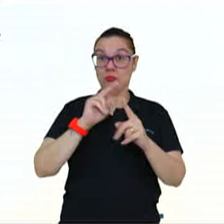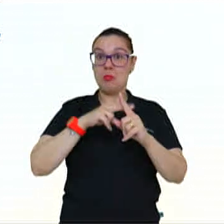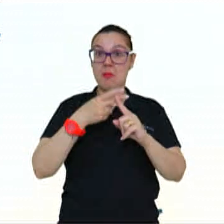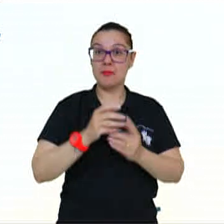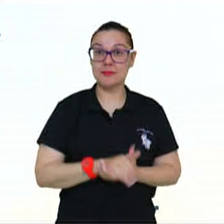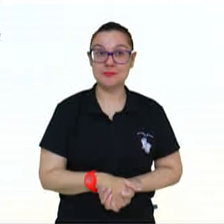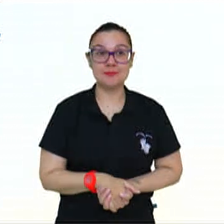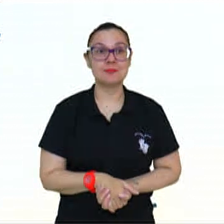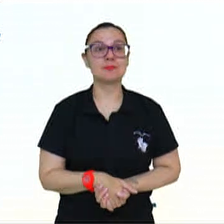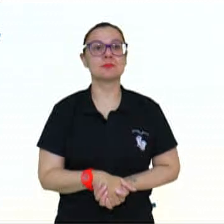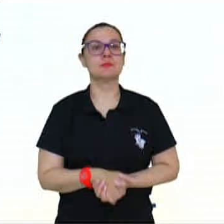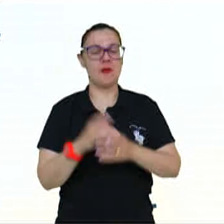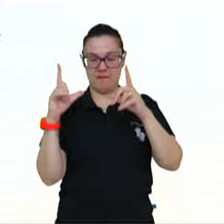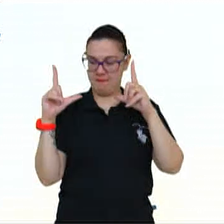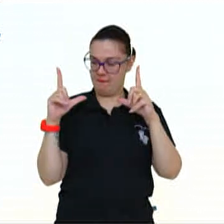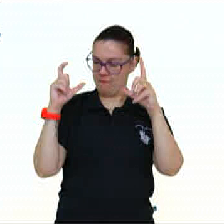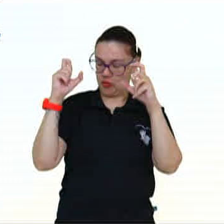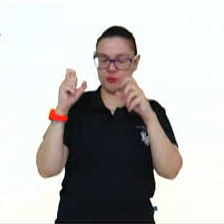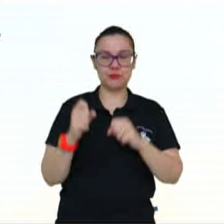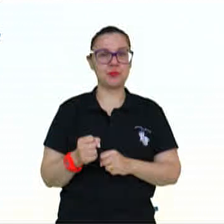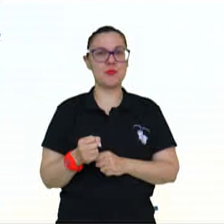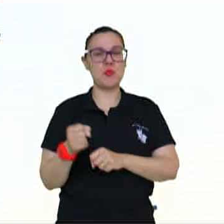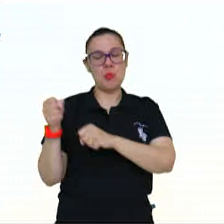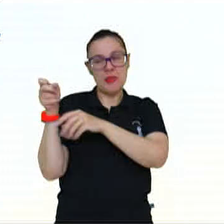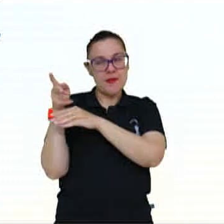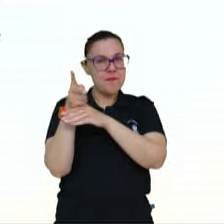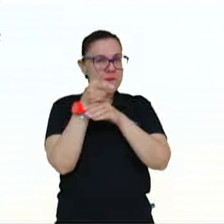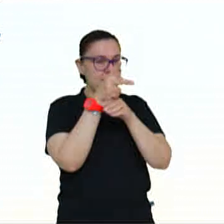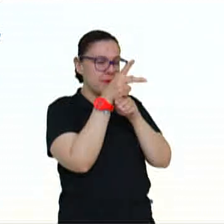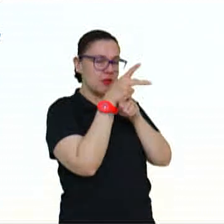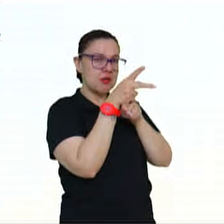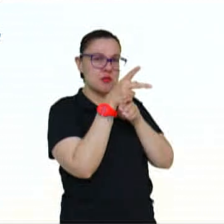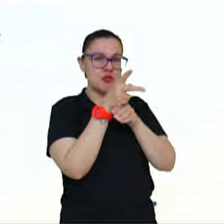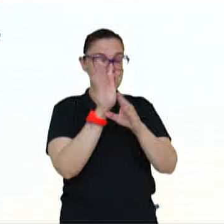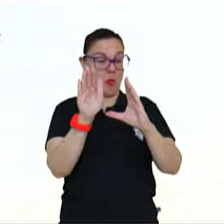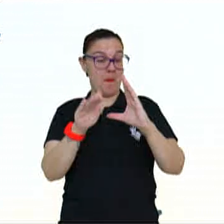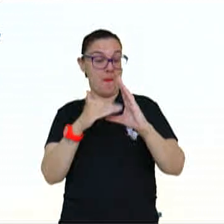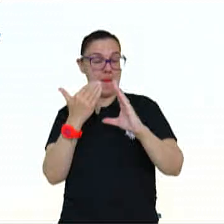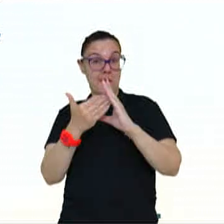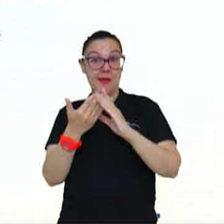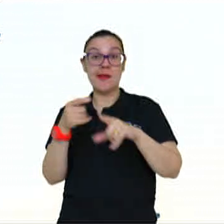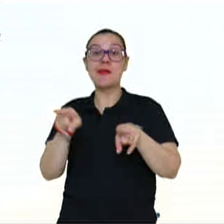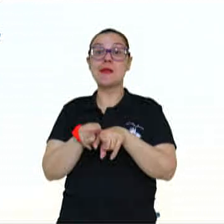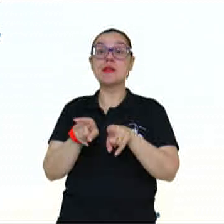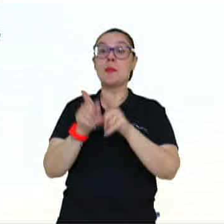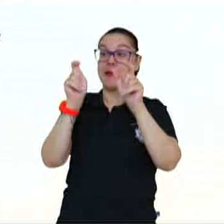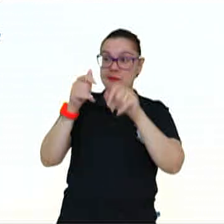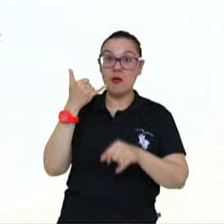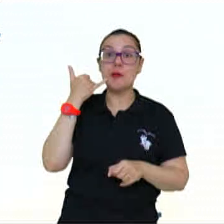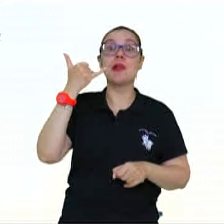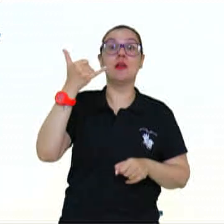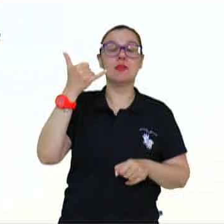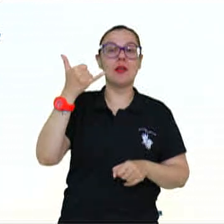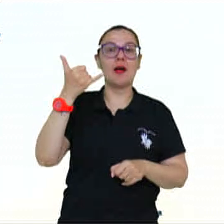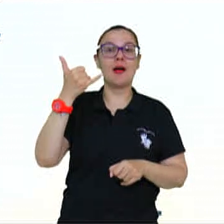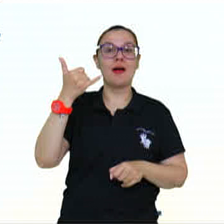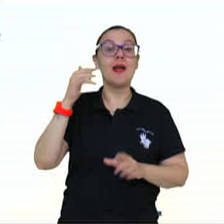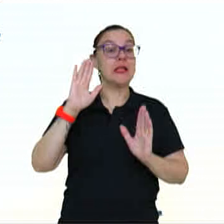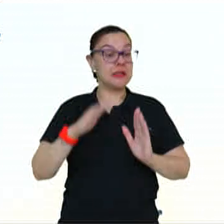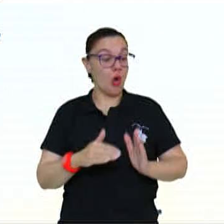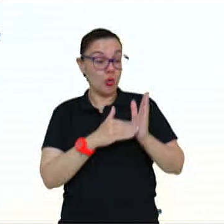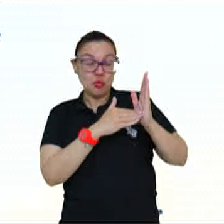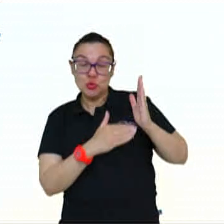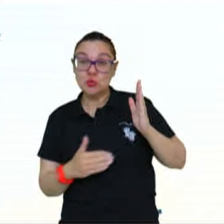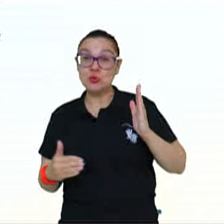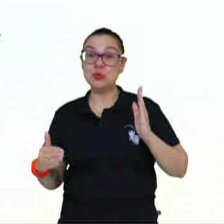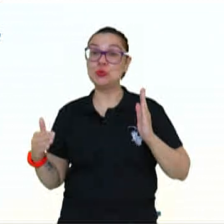pouco. Fotografava, fazia vídeos, recebia e-mails e até servia para telefonar. Olha só, significa que o celular,